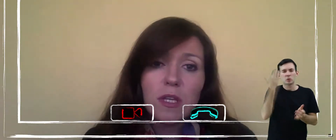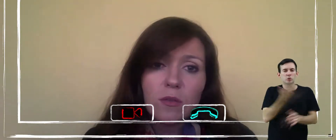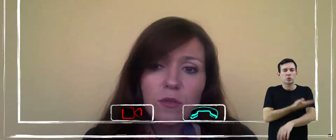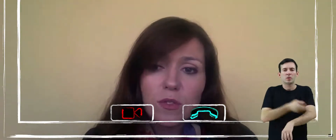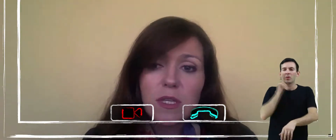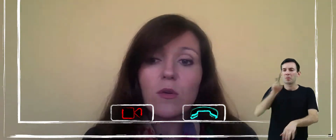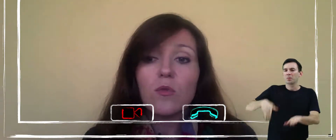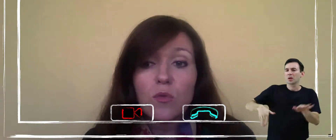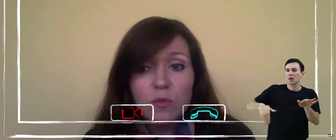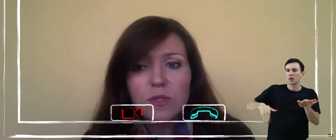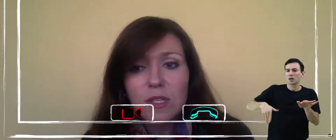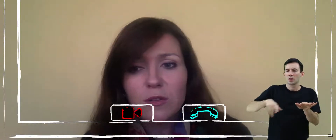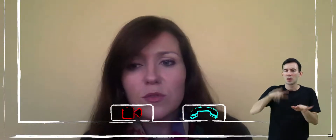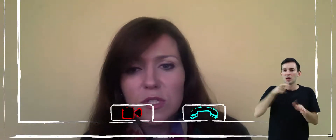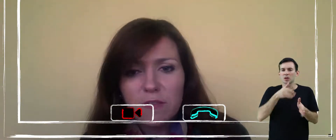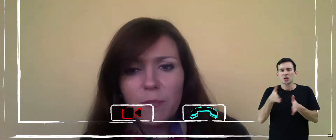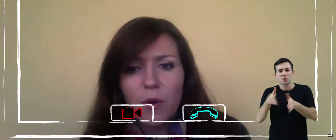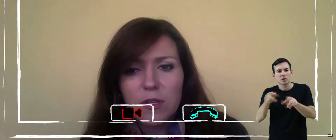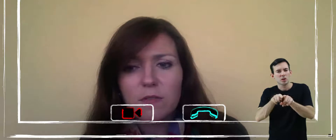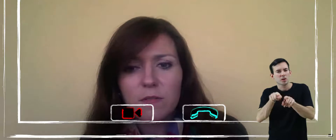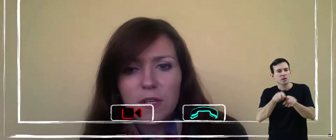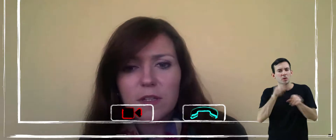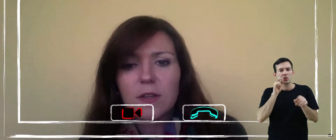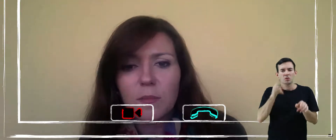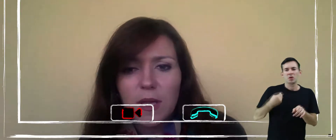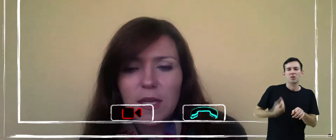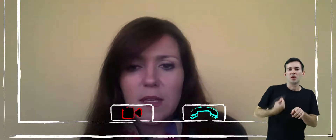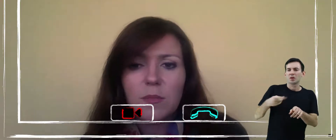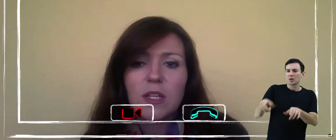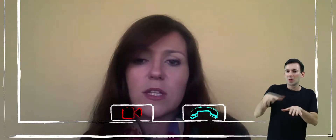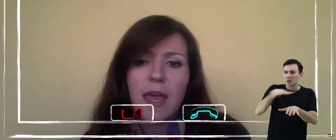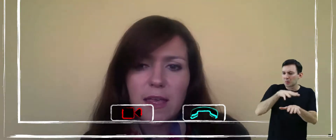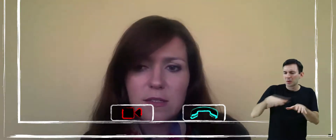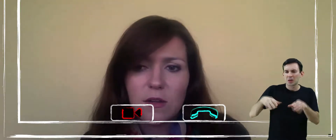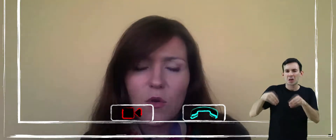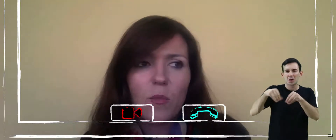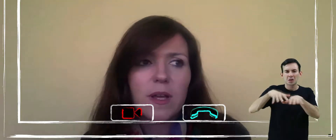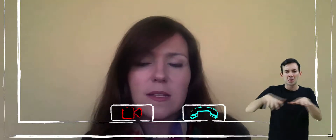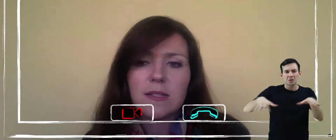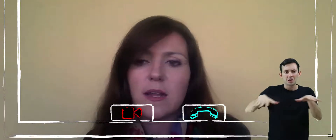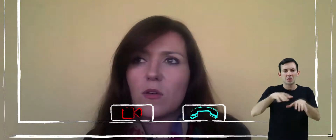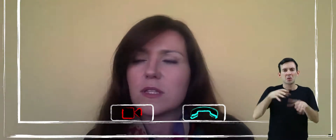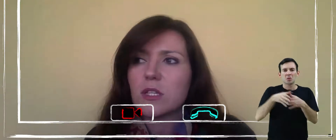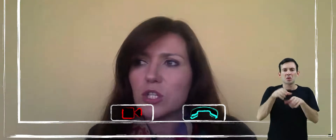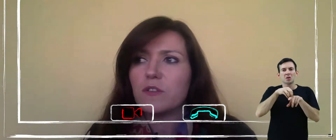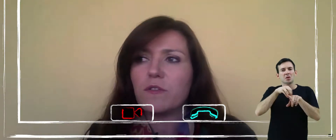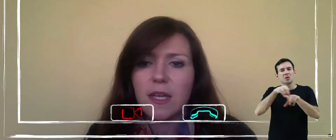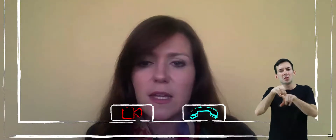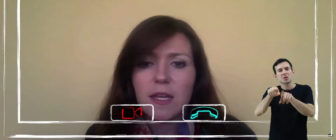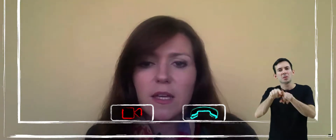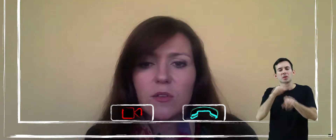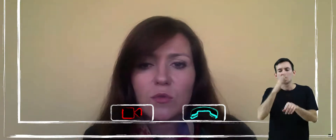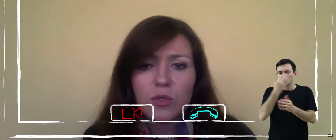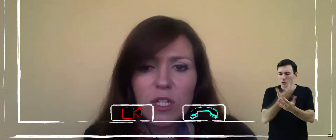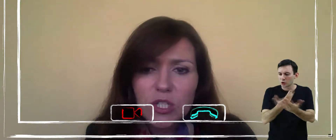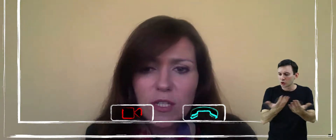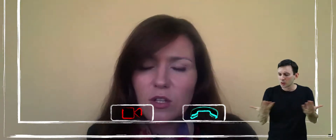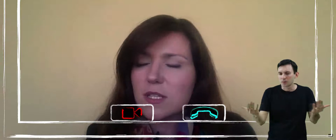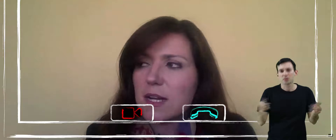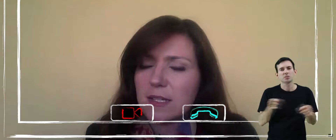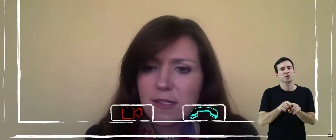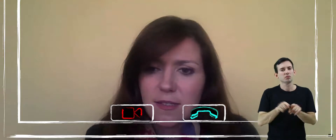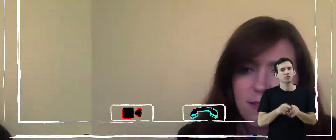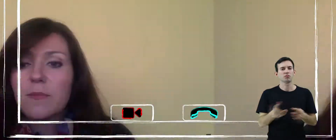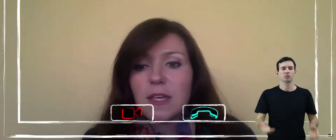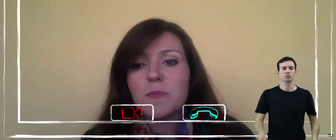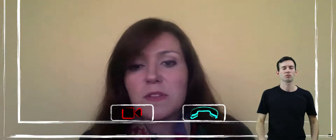viver nos rios e alguns, inclusive, podem viver também em ambiente terrestre, como aqueles caracóis que a gente vê no jardim